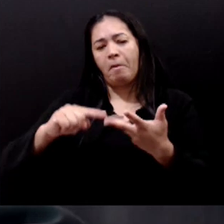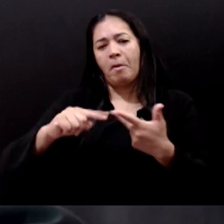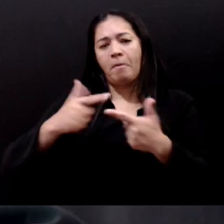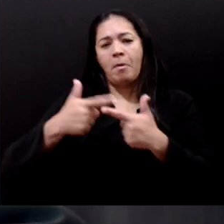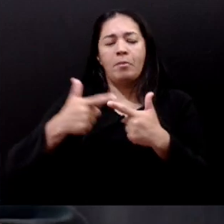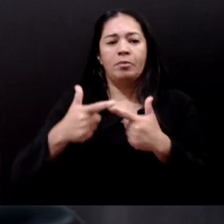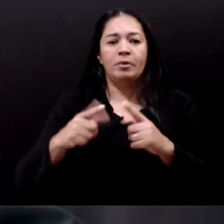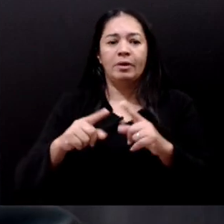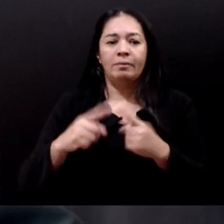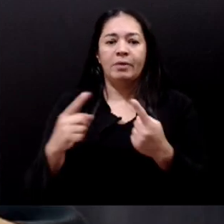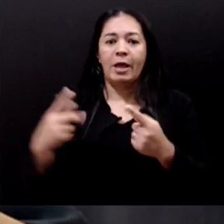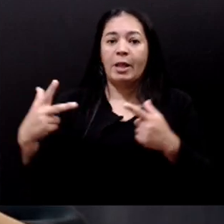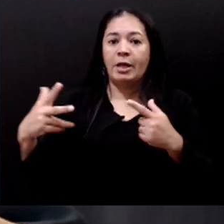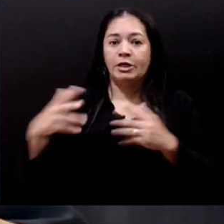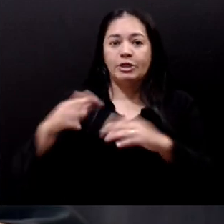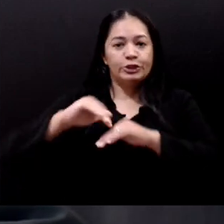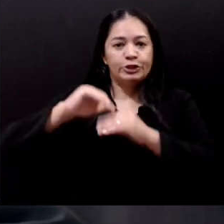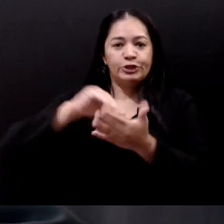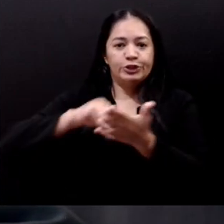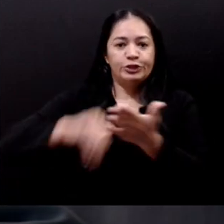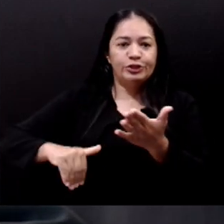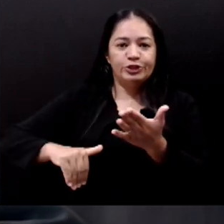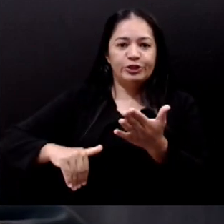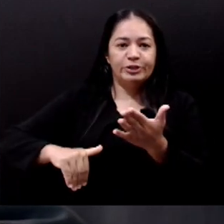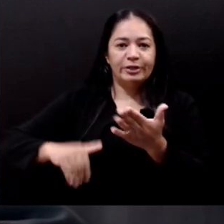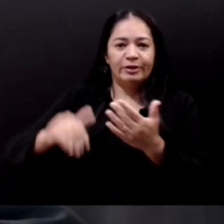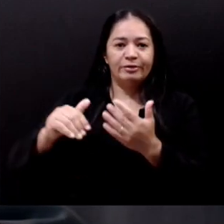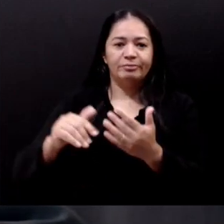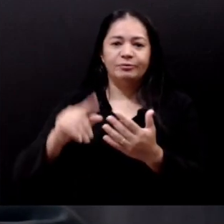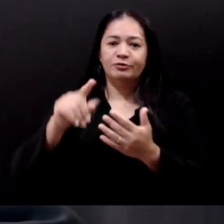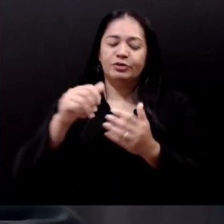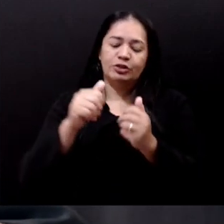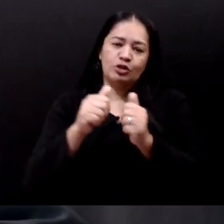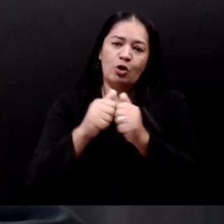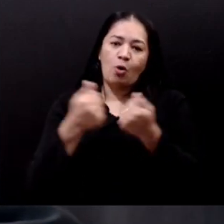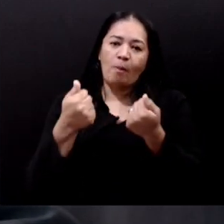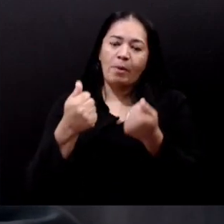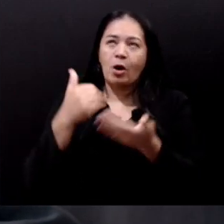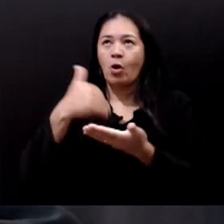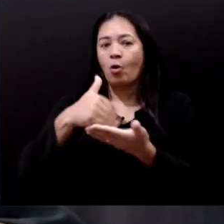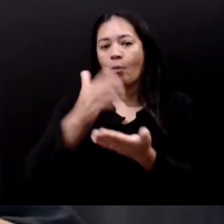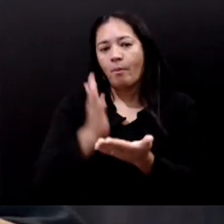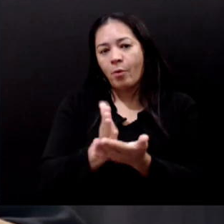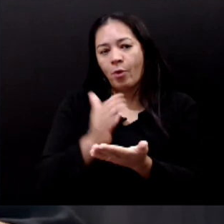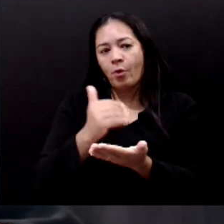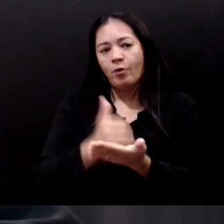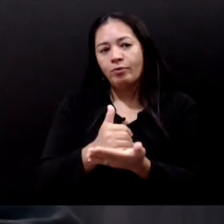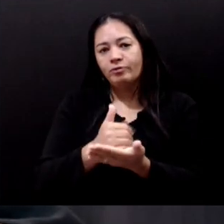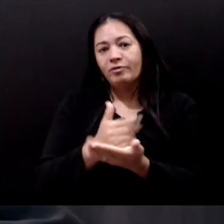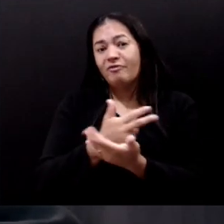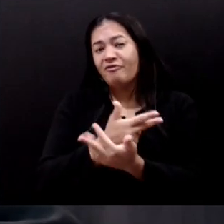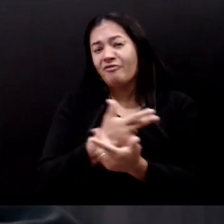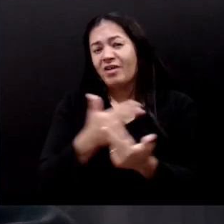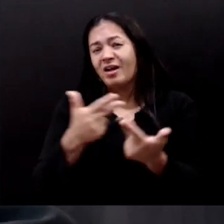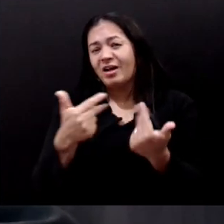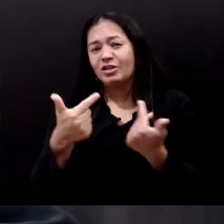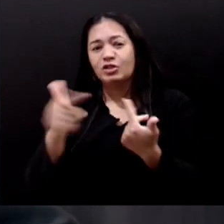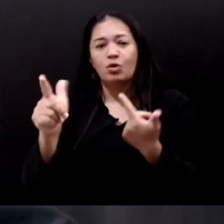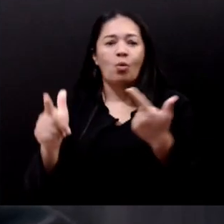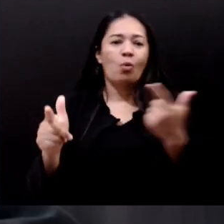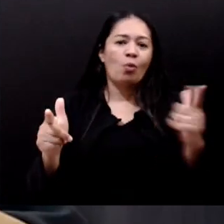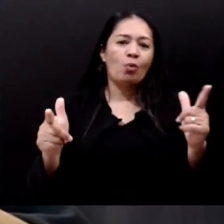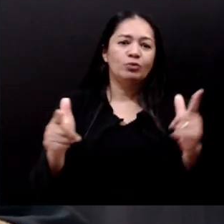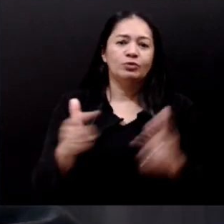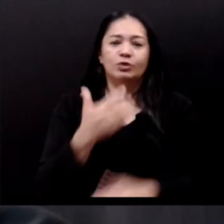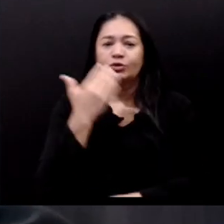glúten. No que você cortou o glúten, você cortou seu pãozinho, seu bolo, enfim, diversas outras coisas, outros doces. Cortar a Uhum, lactose